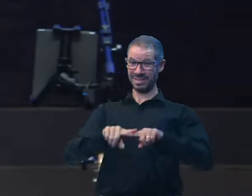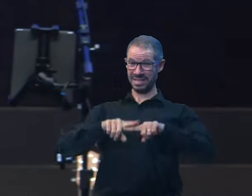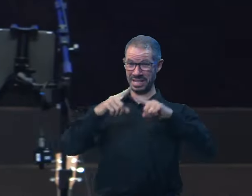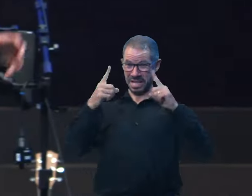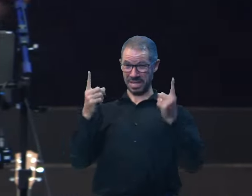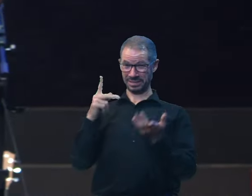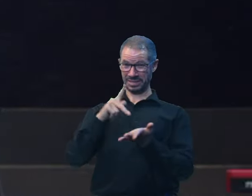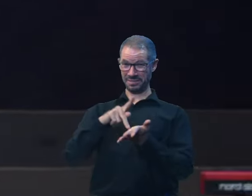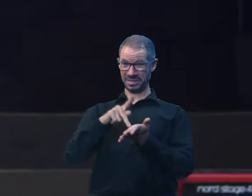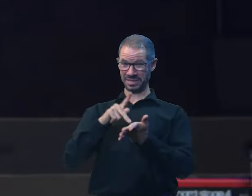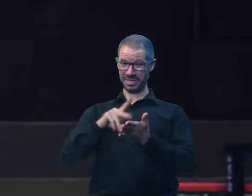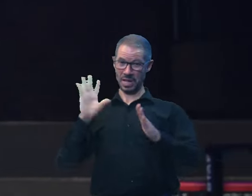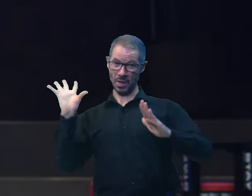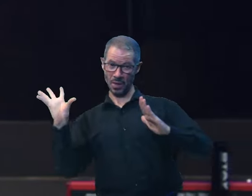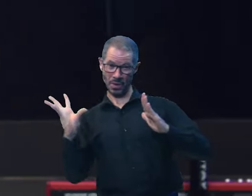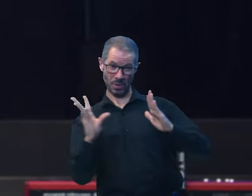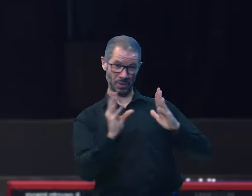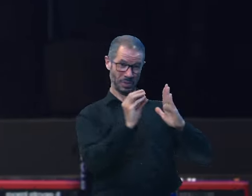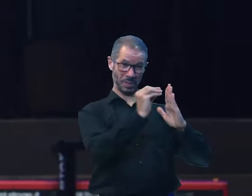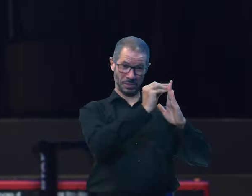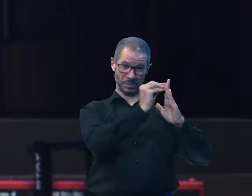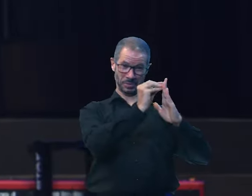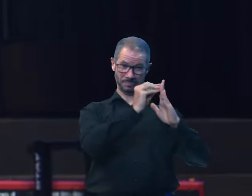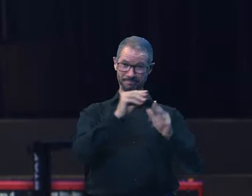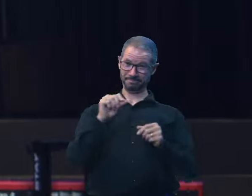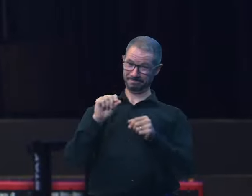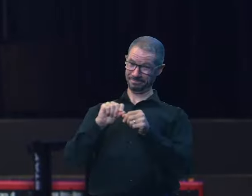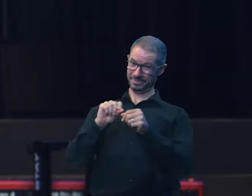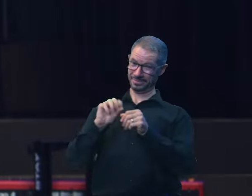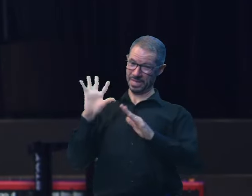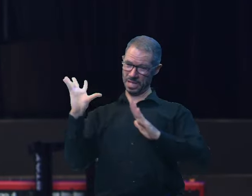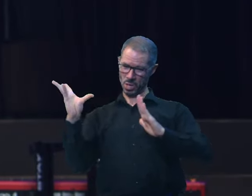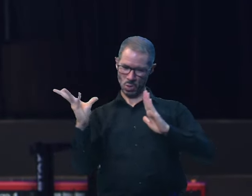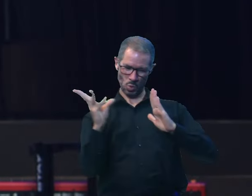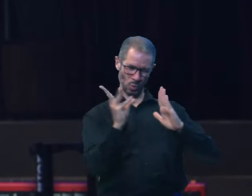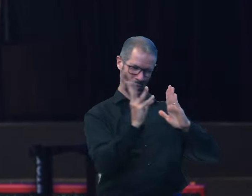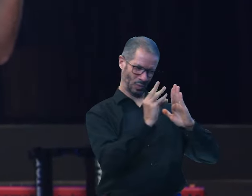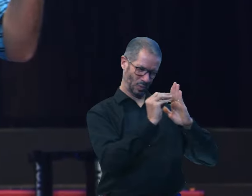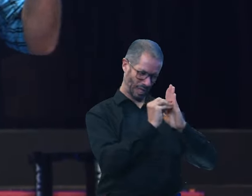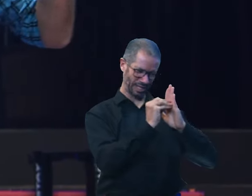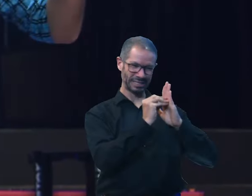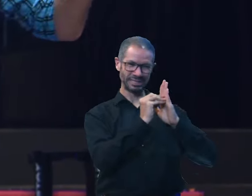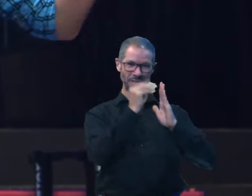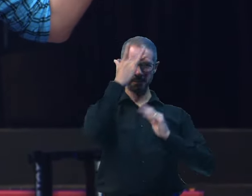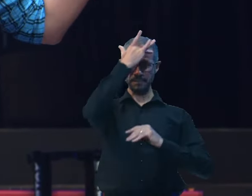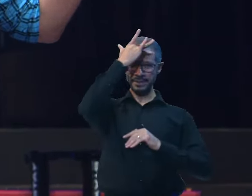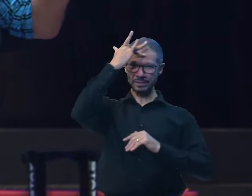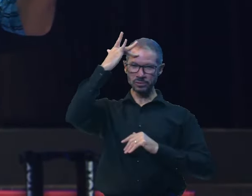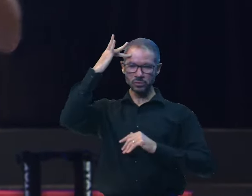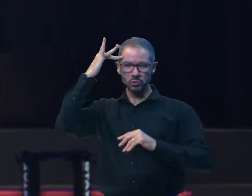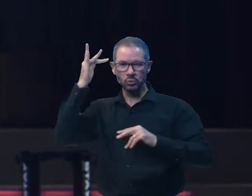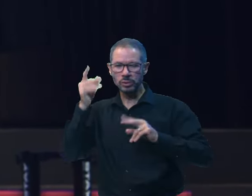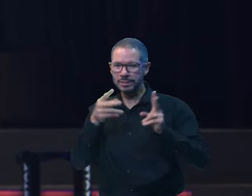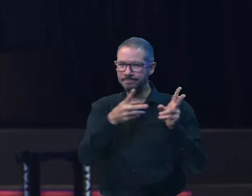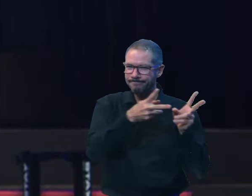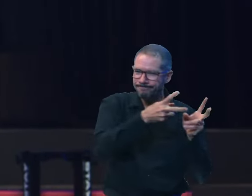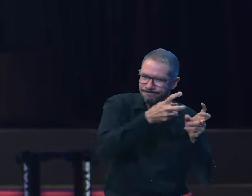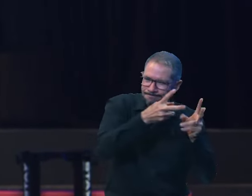Mas a verdade é que a igreja é feita disso. A igreja, ela é feita de a gente conseguir olhar para o lado